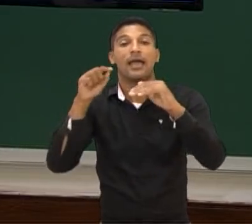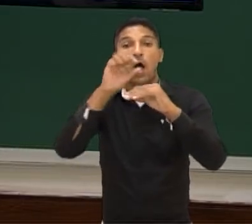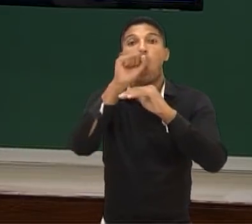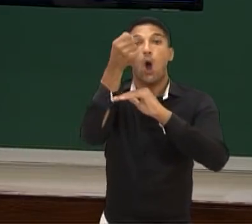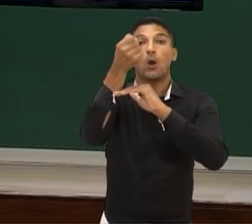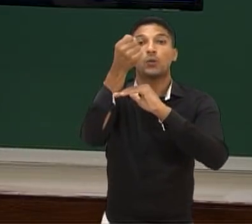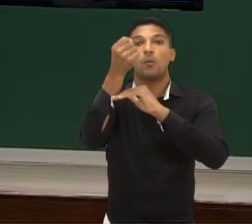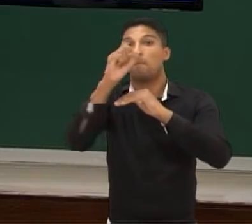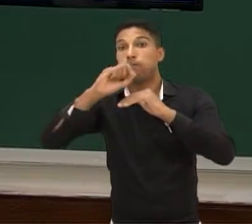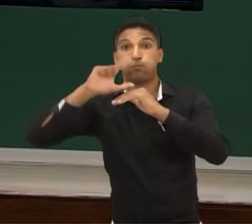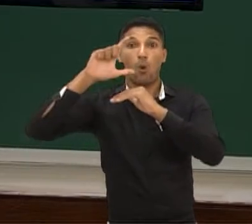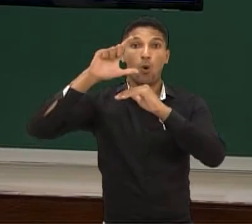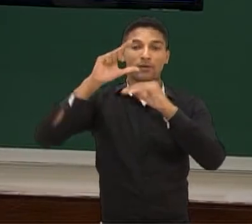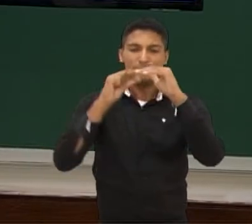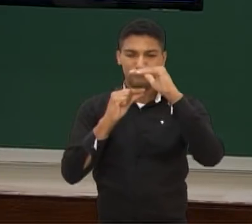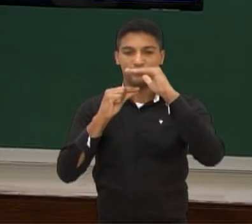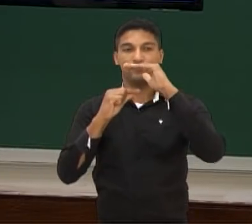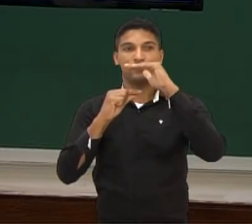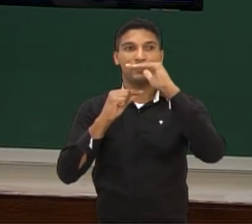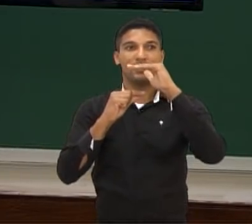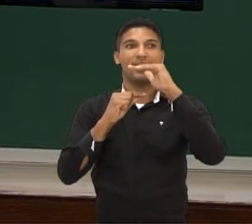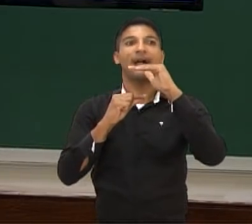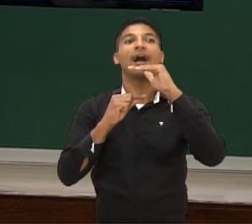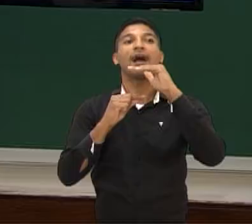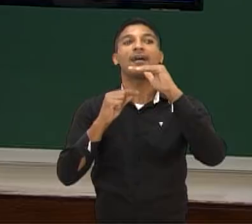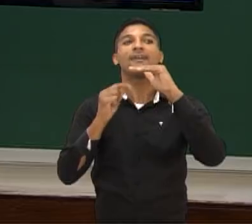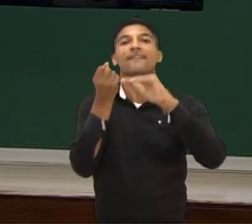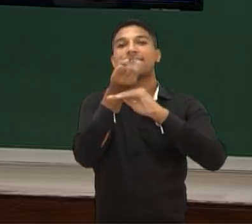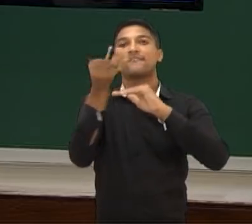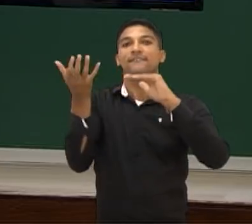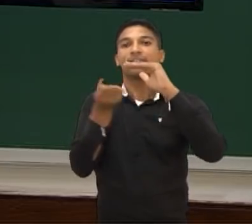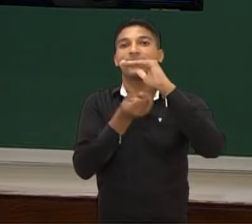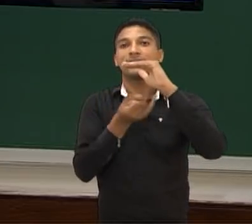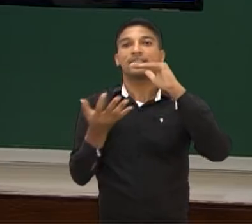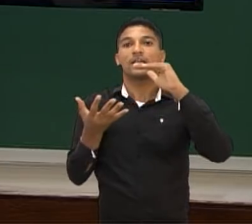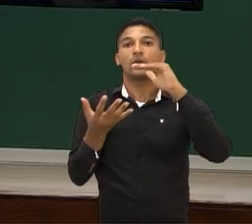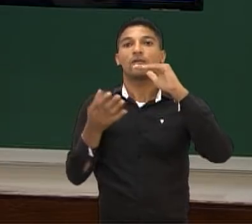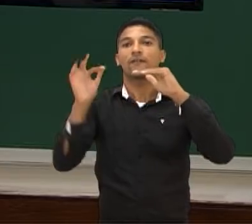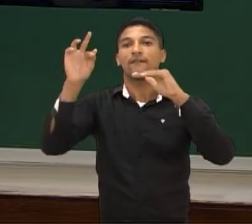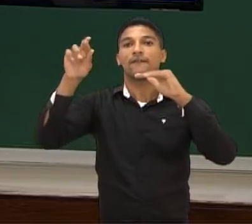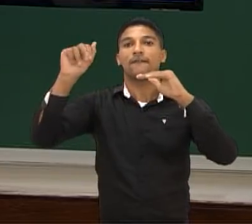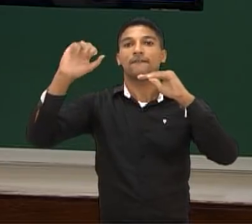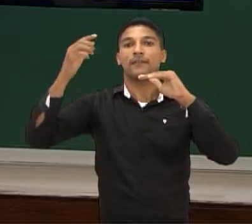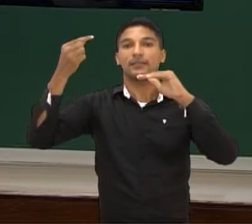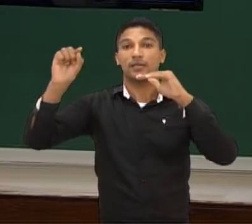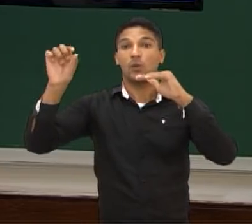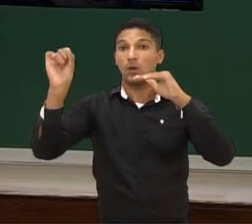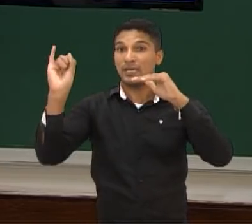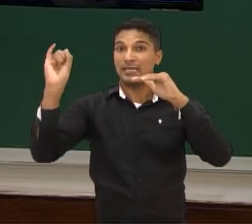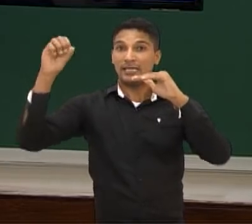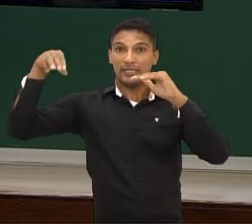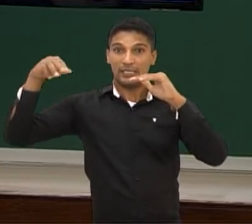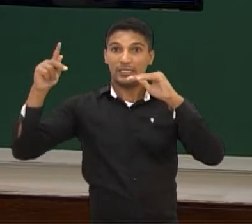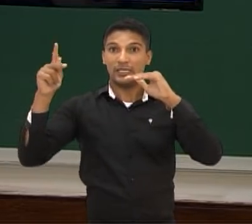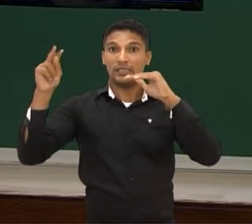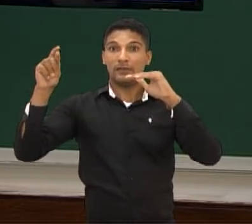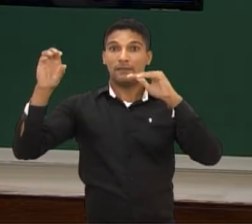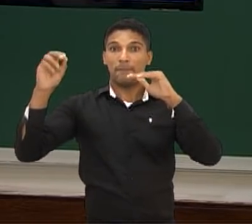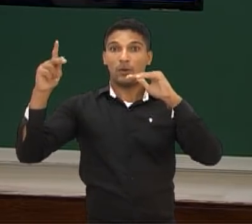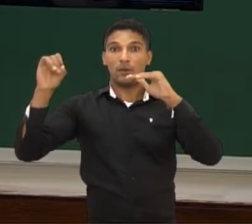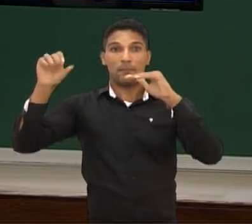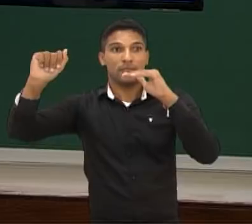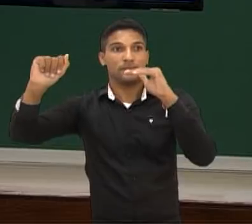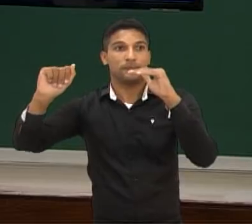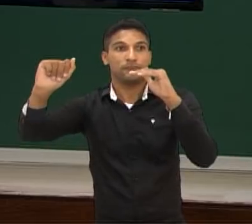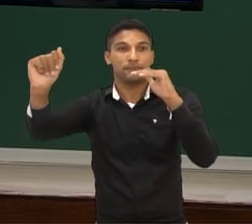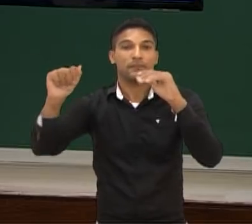maior? 8. Então, por isso que aqui eu tenho uma fração, o quê? Imprópria, certo? E também ela quer dizer que representa mais